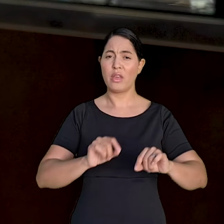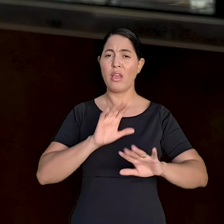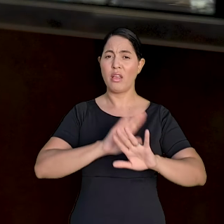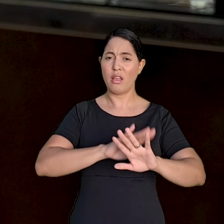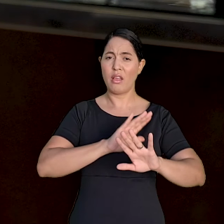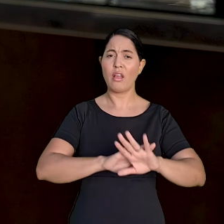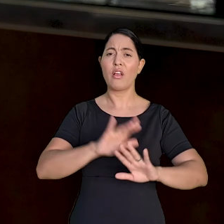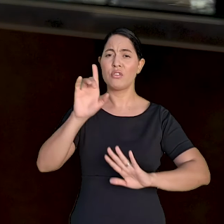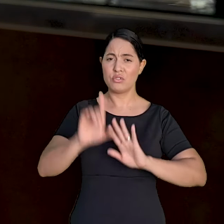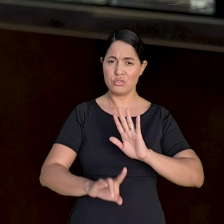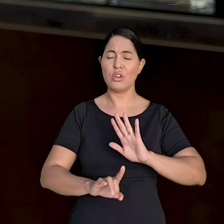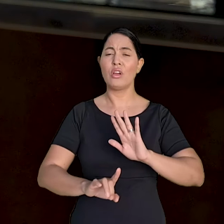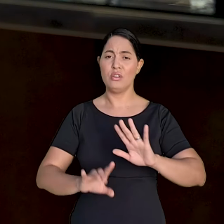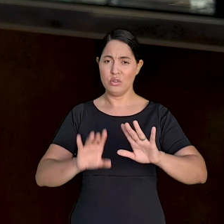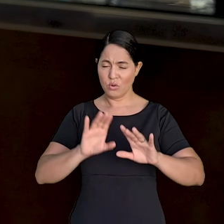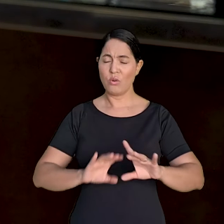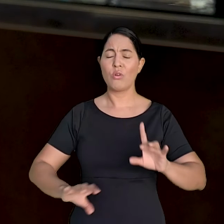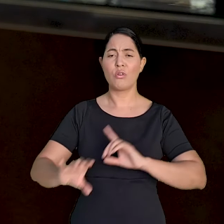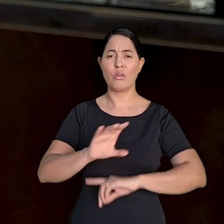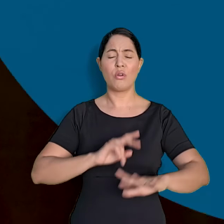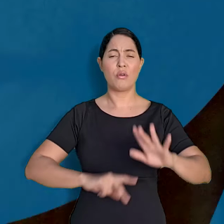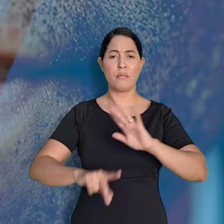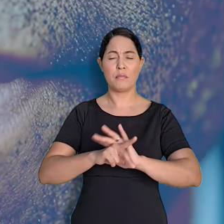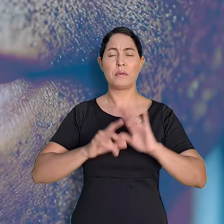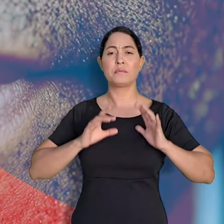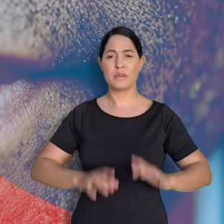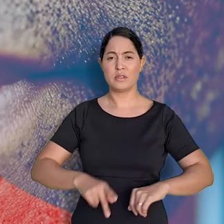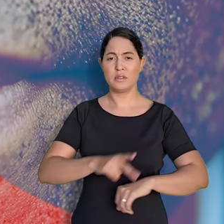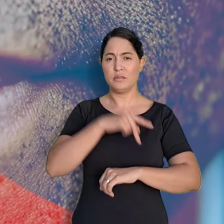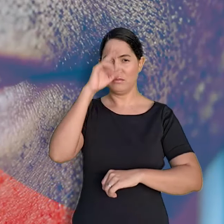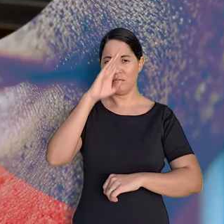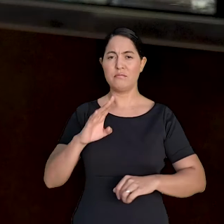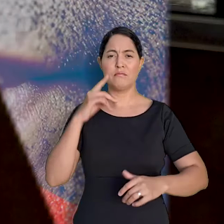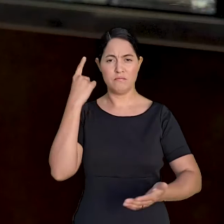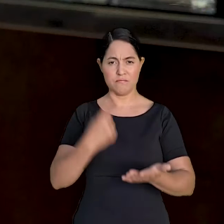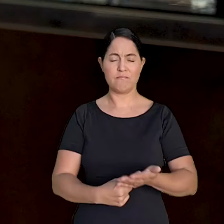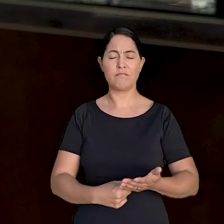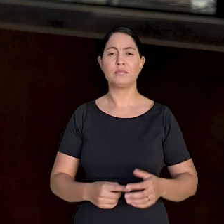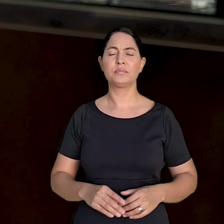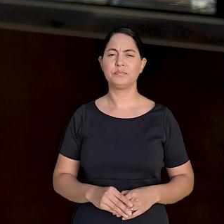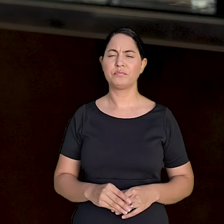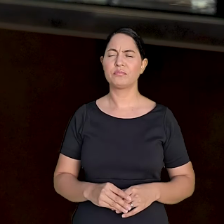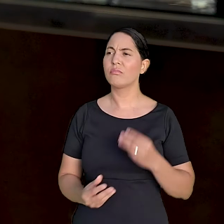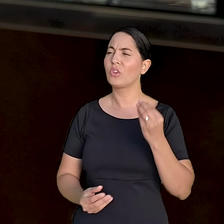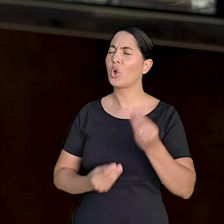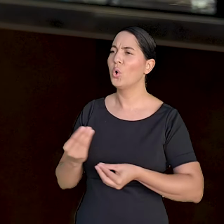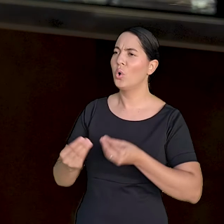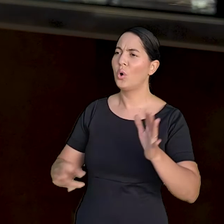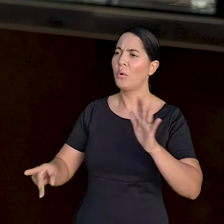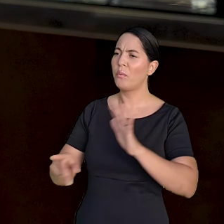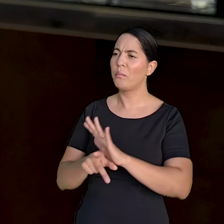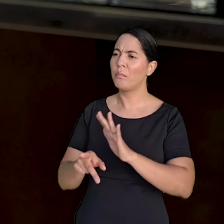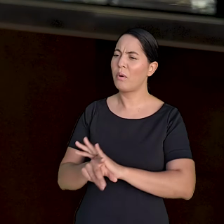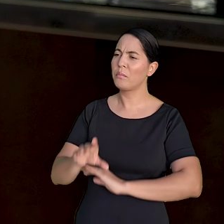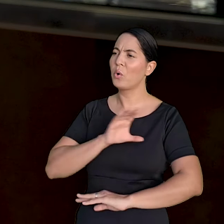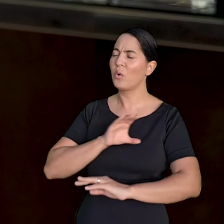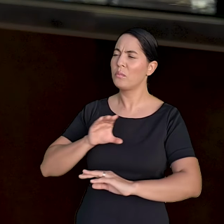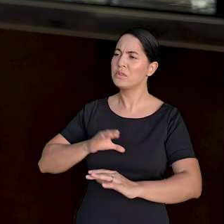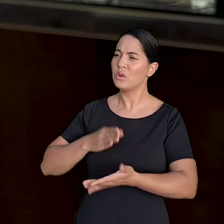com a advocacia e a cidadania do país. Como a Comissão Nacional de Estudos